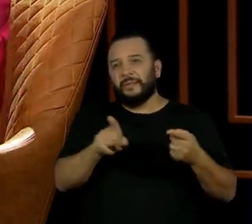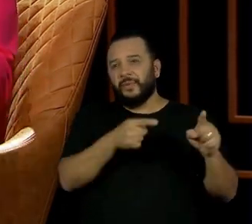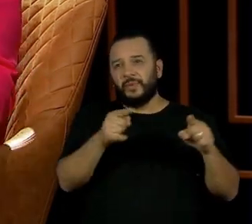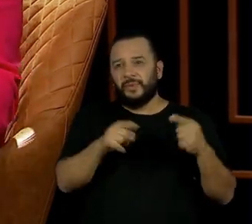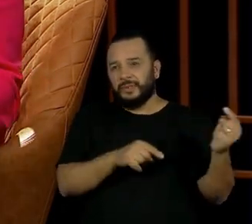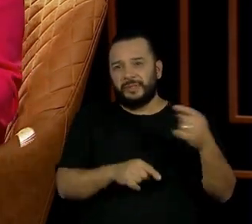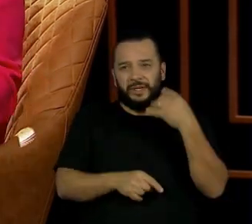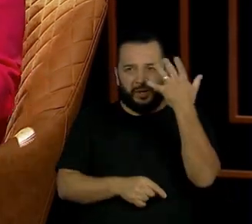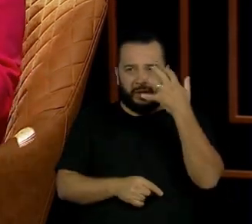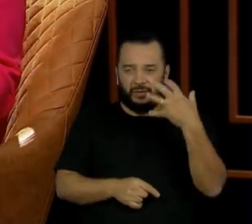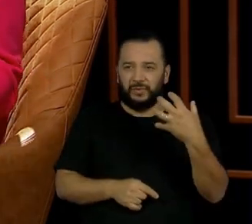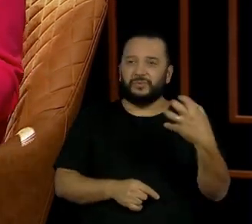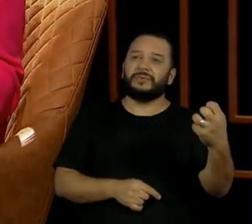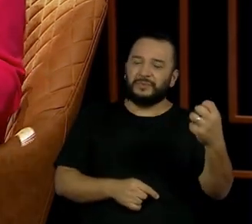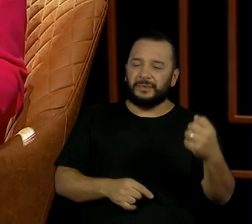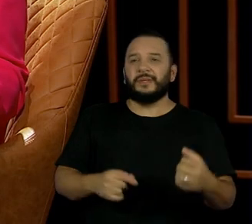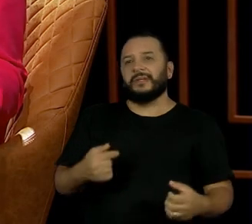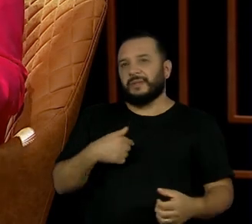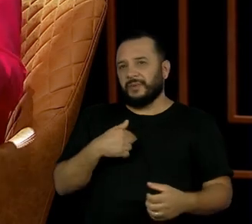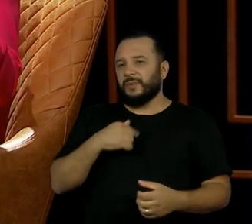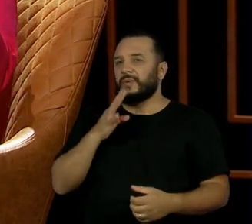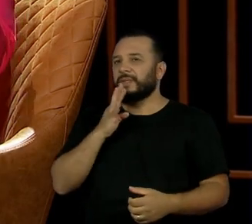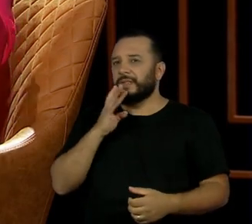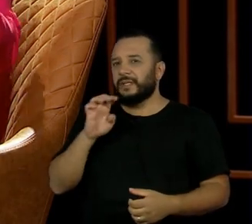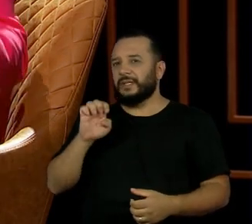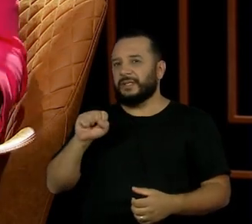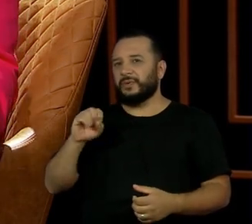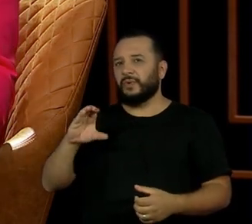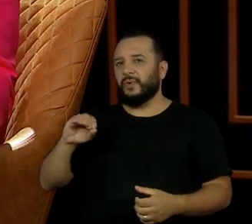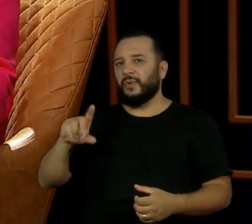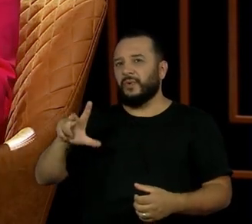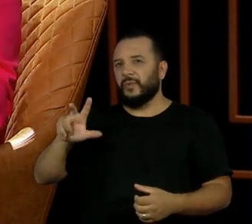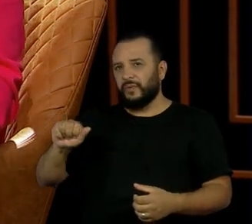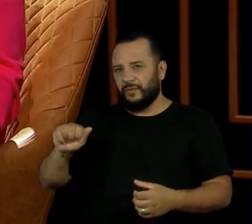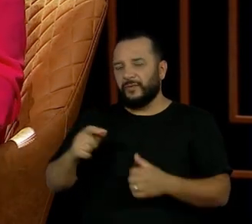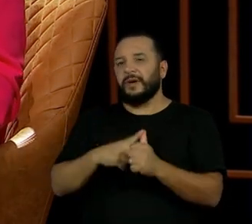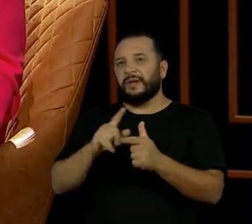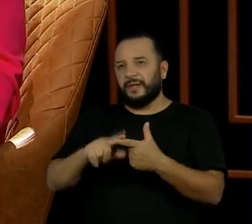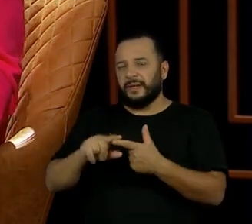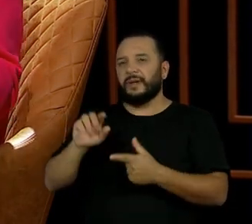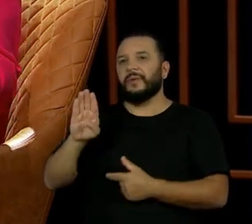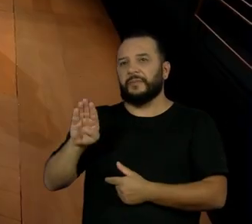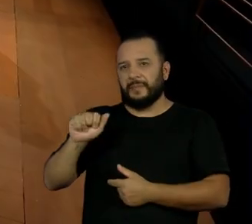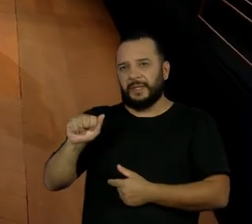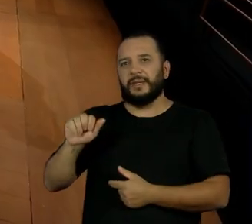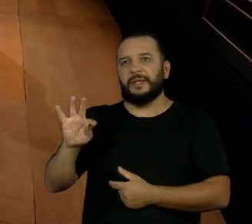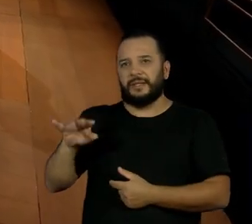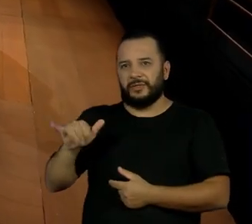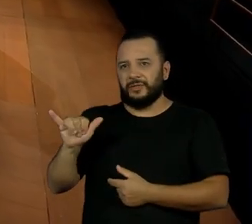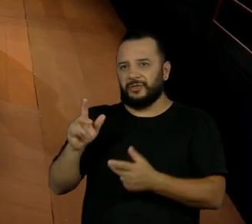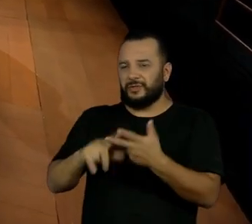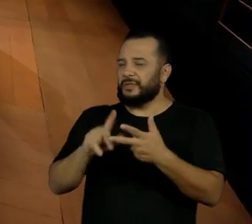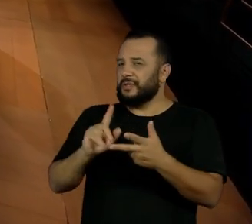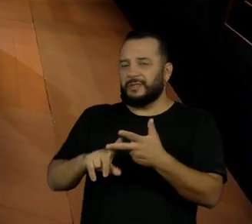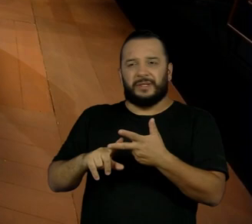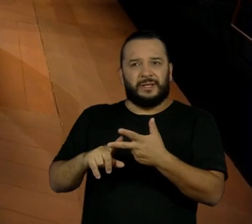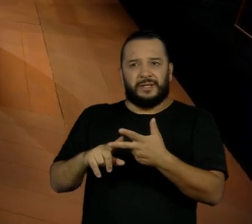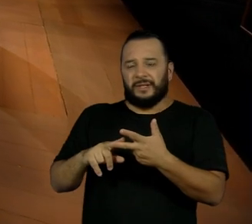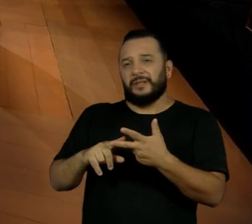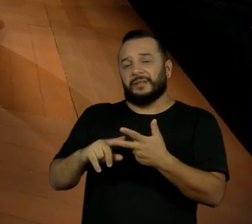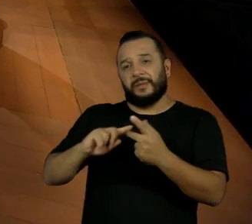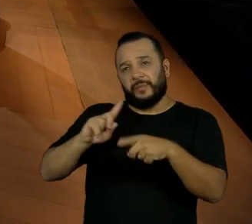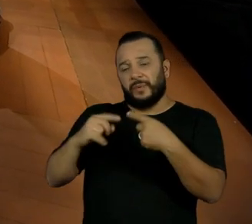conheci o escova do Grêmio Recreativo o bid que depois me convidou para fã como le gusta e aquilo foi tão forte